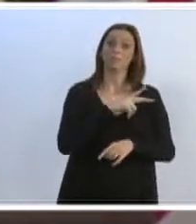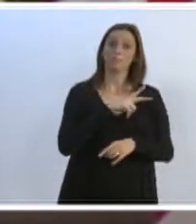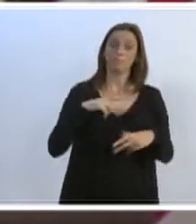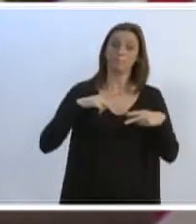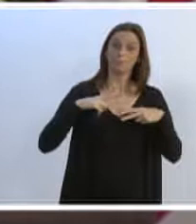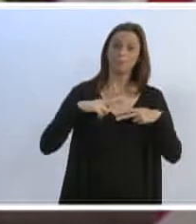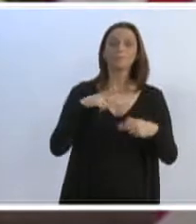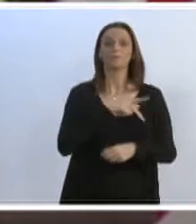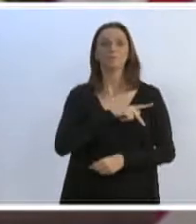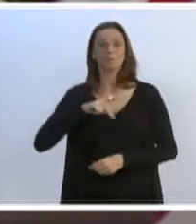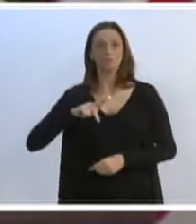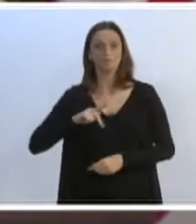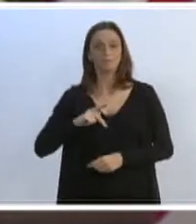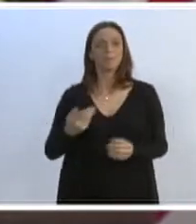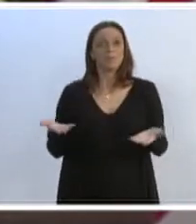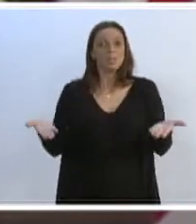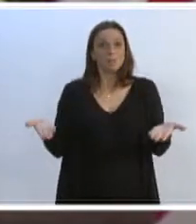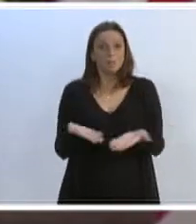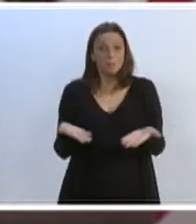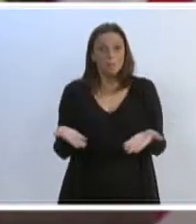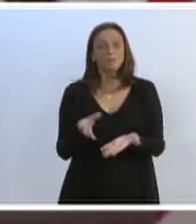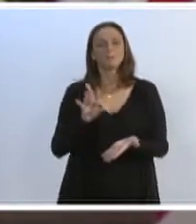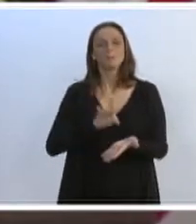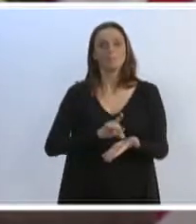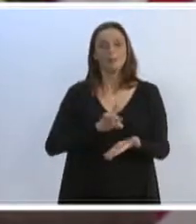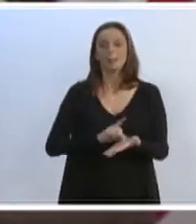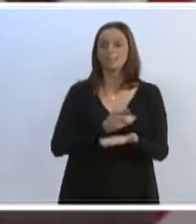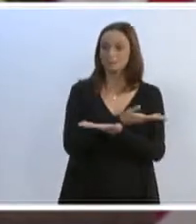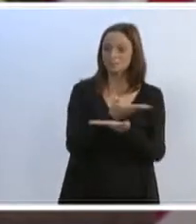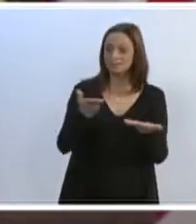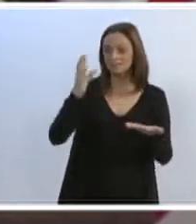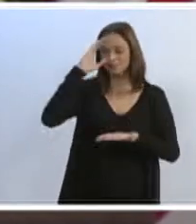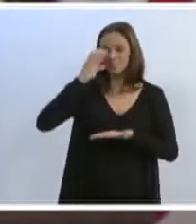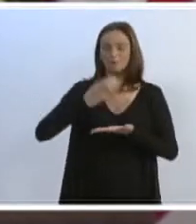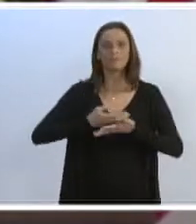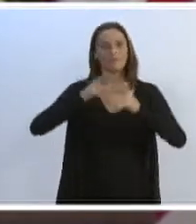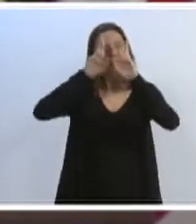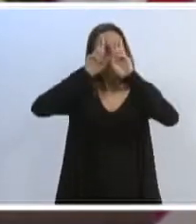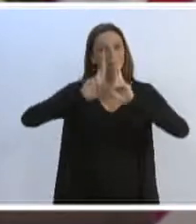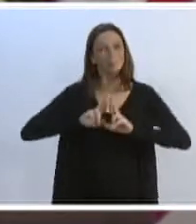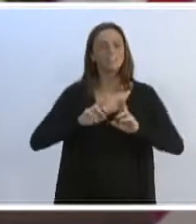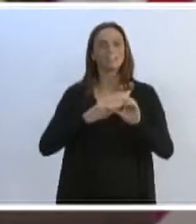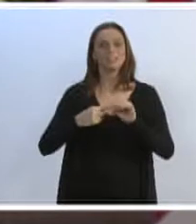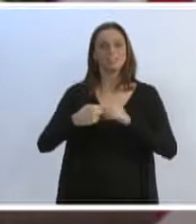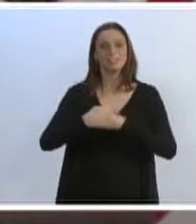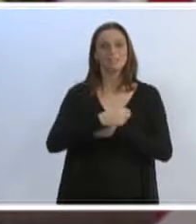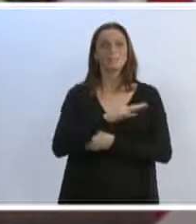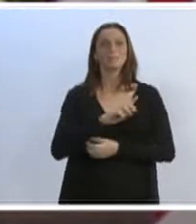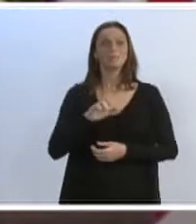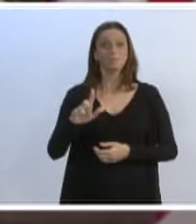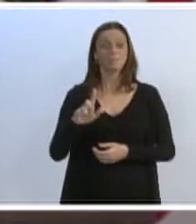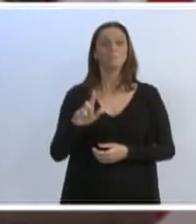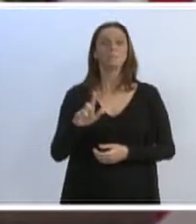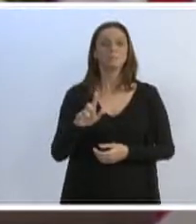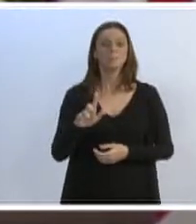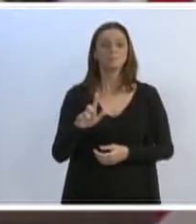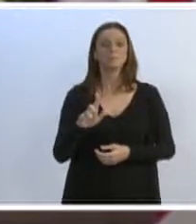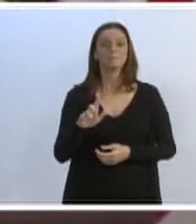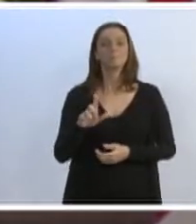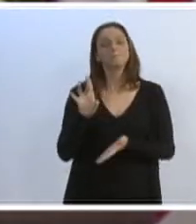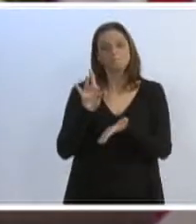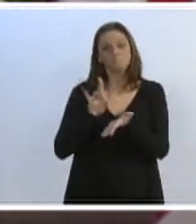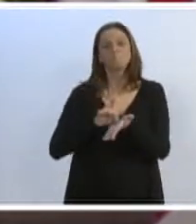dispõe. Registro meus efusivos parabéns à revista Blumenau em Cadernos pelos seus 60 anos. Não